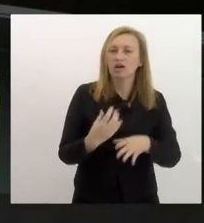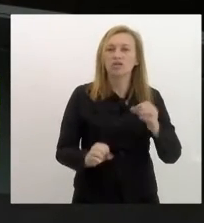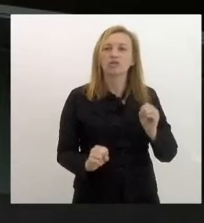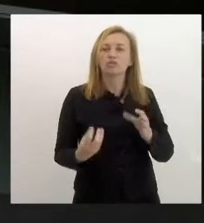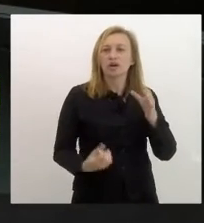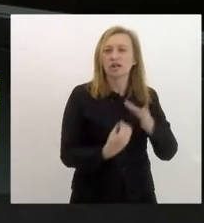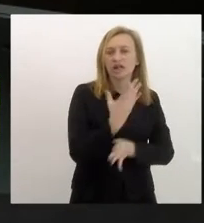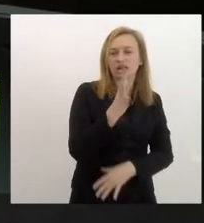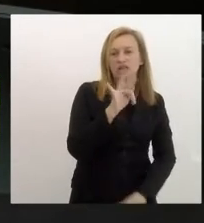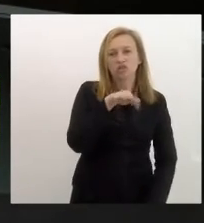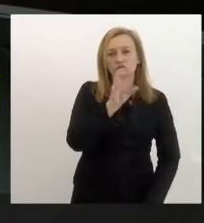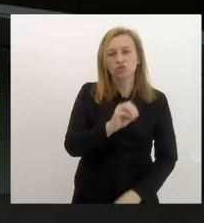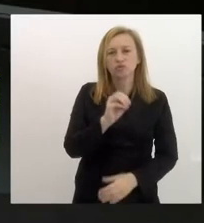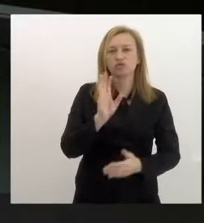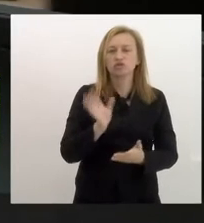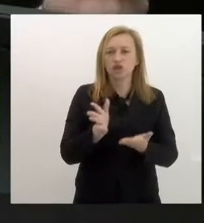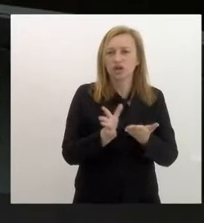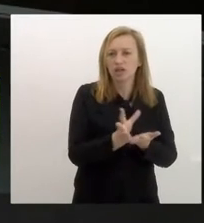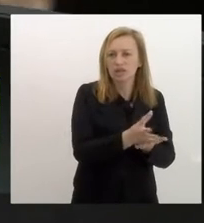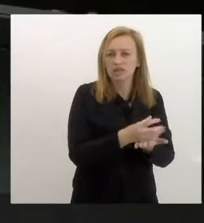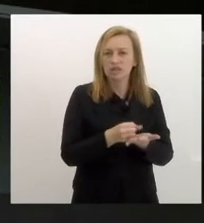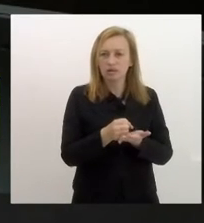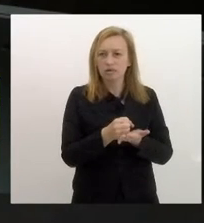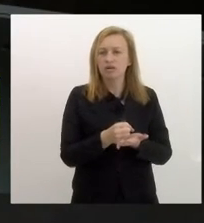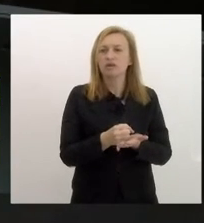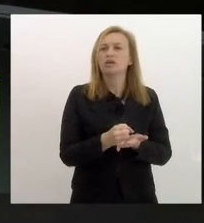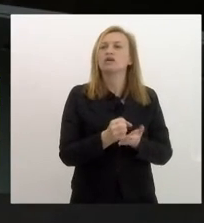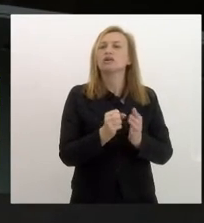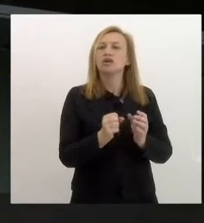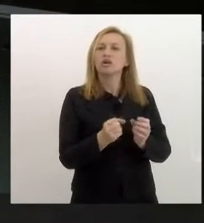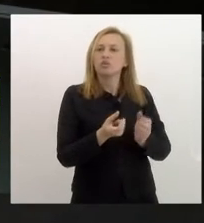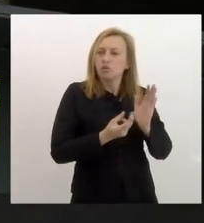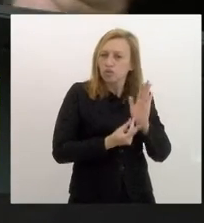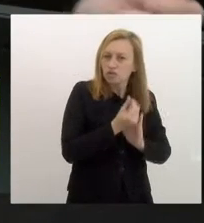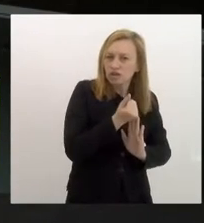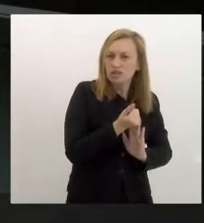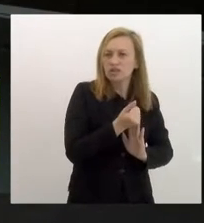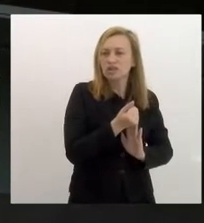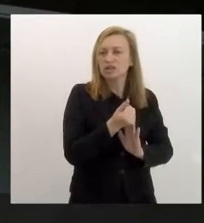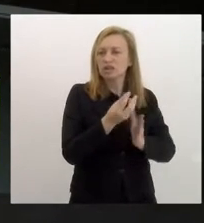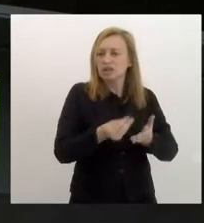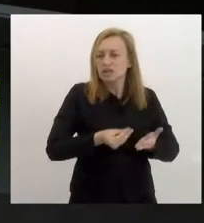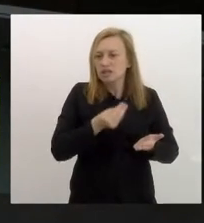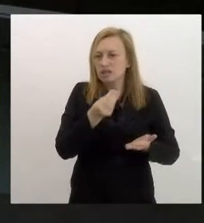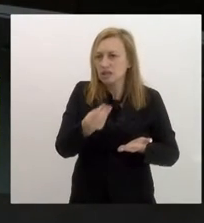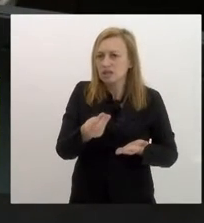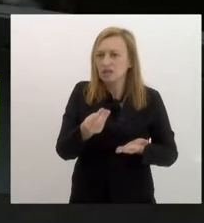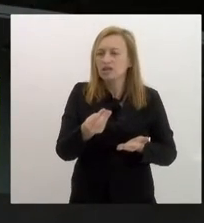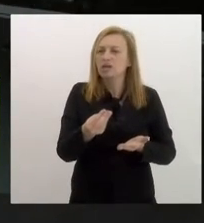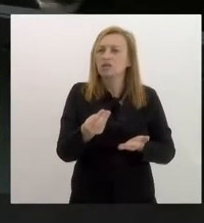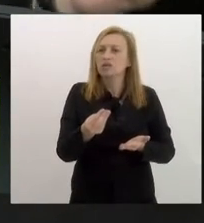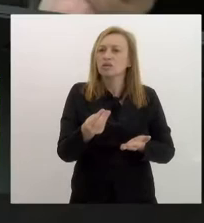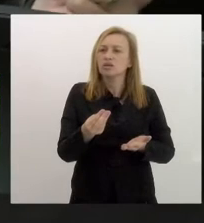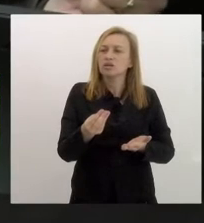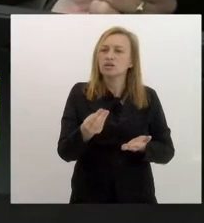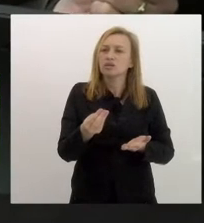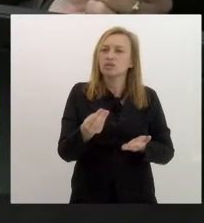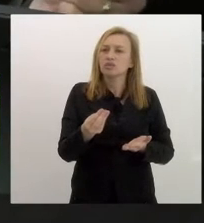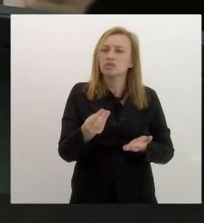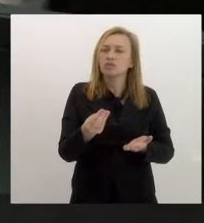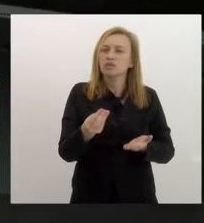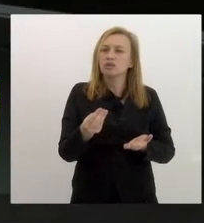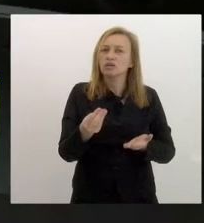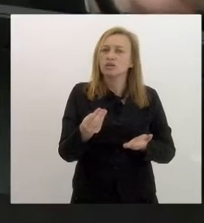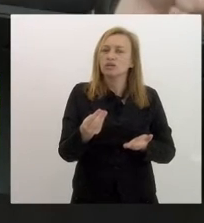criação de um fundo de recebíveis E aí que é um instrumento financeiro e se entregaria a gente entregaria as cotas